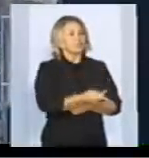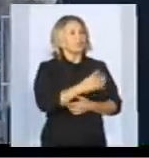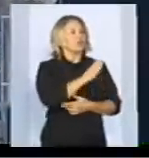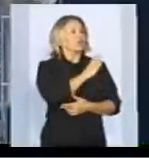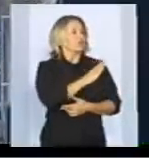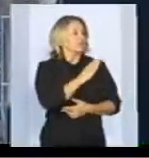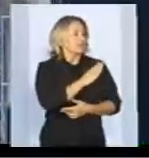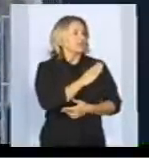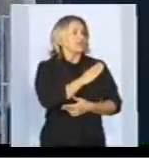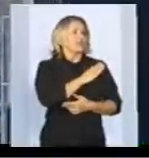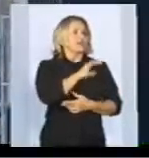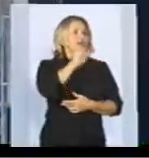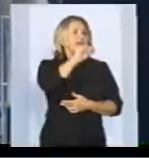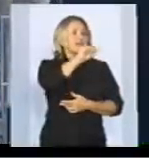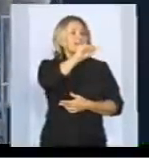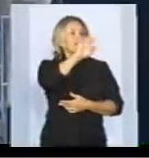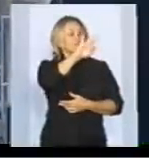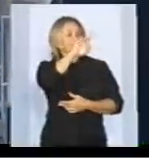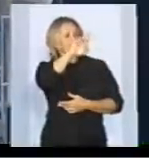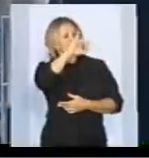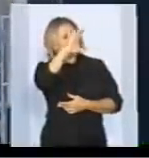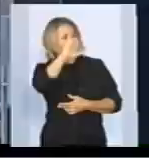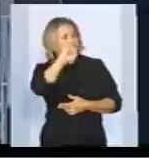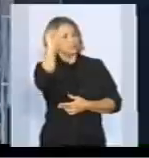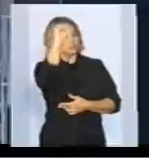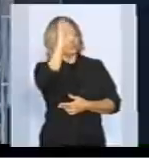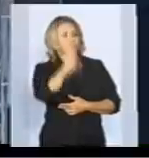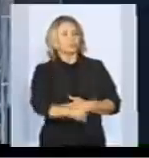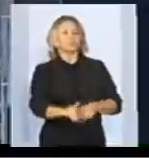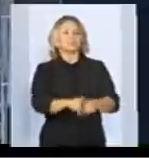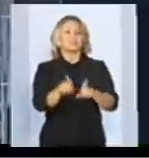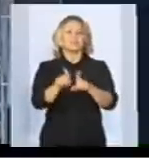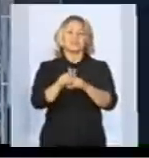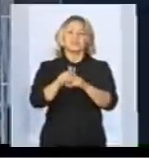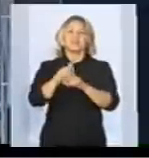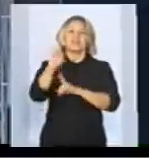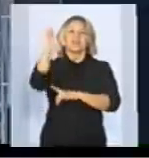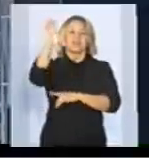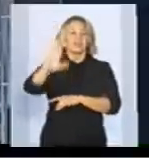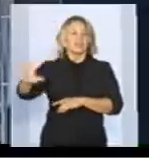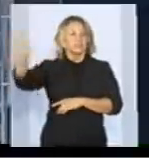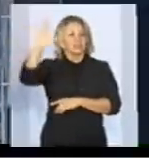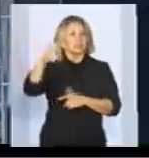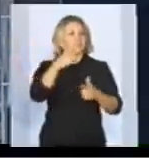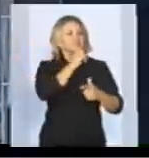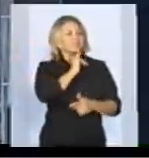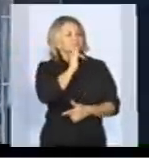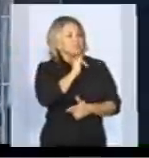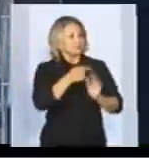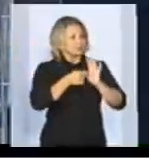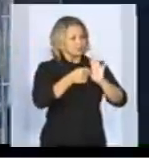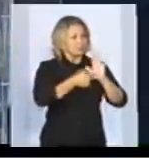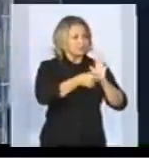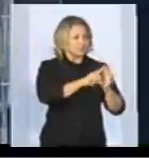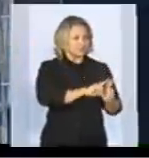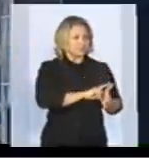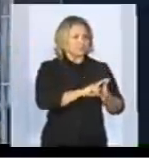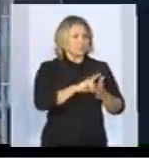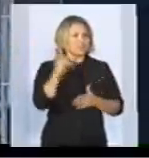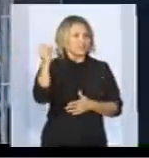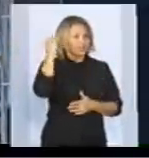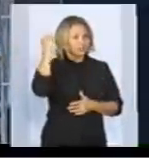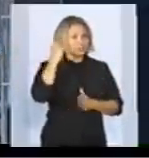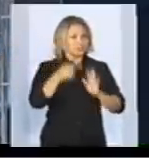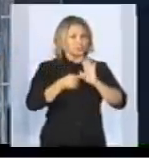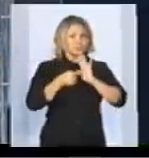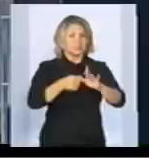África do Sul Europa que é um exemplo eh bastante eh colocado por todos é importante ressaltar que a